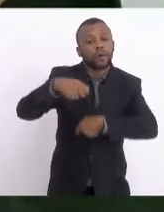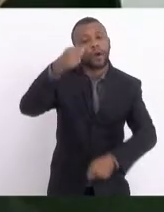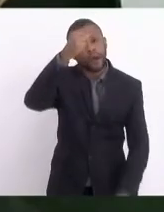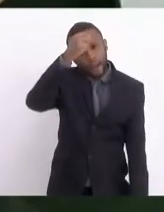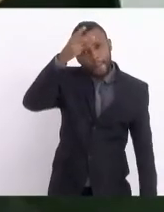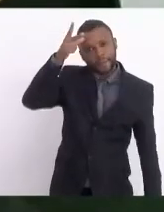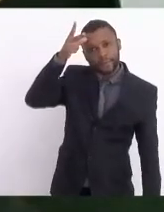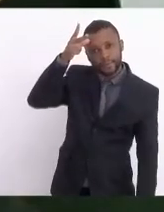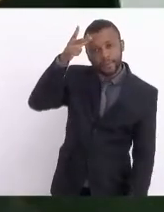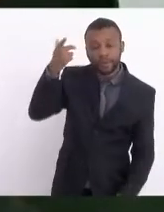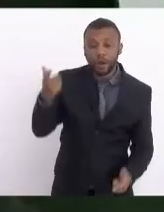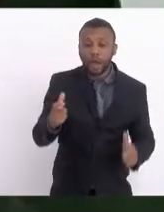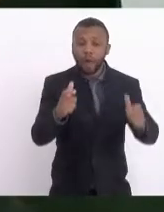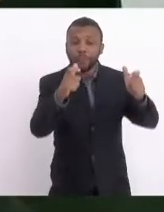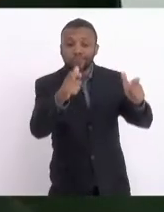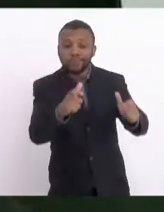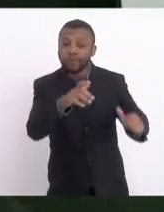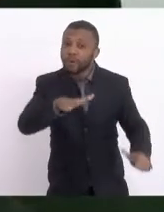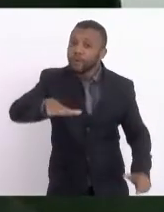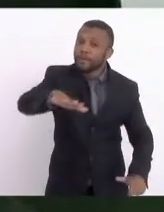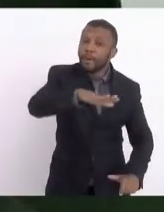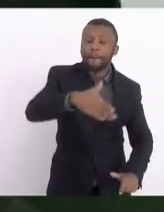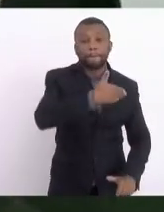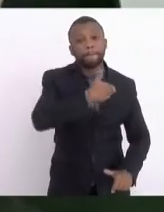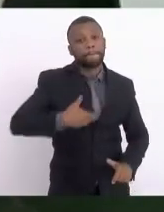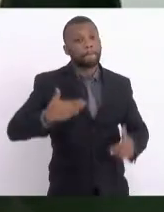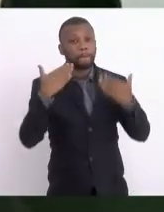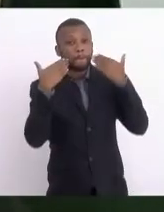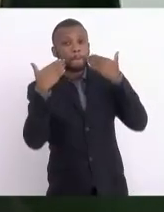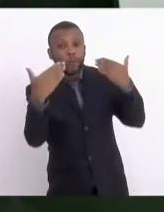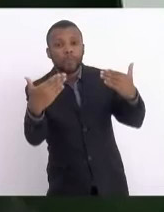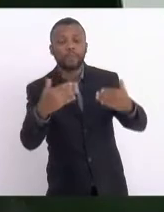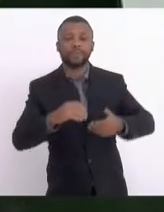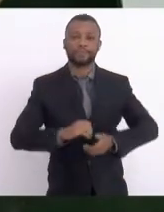um logradouro público que liga